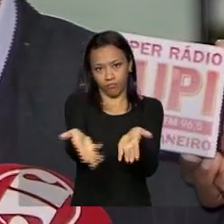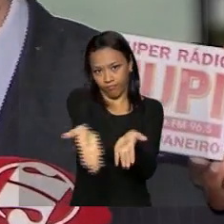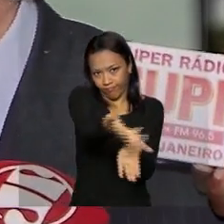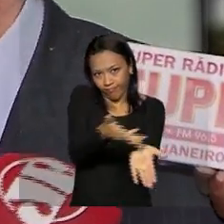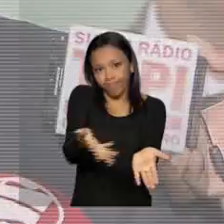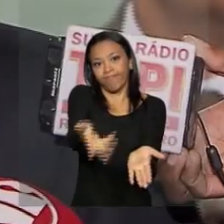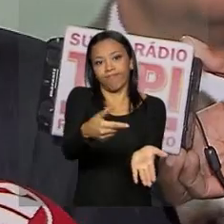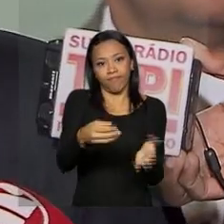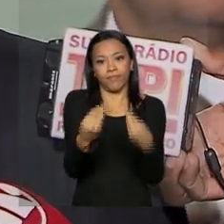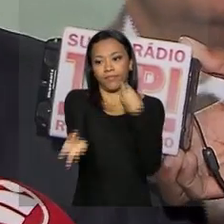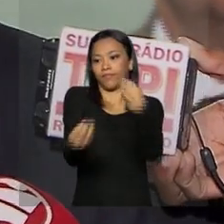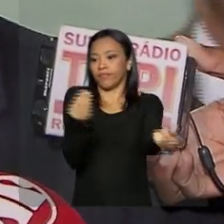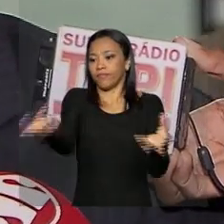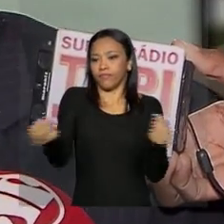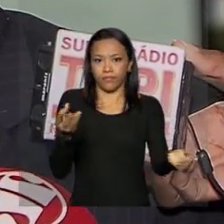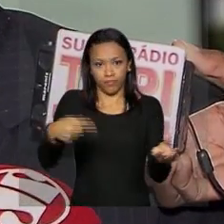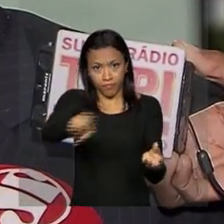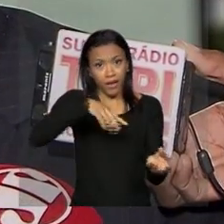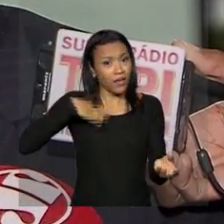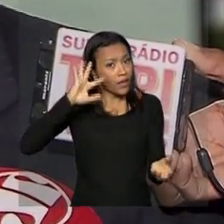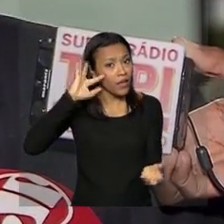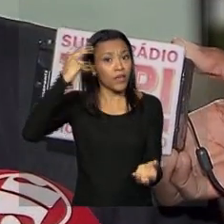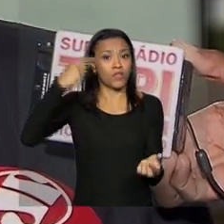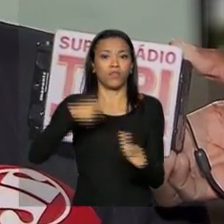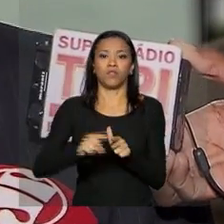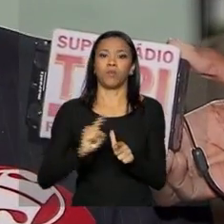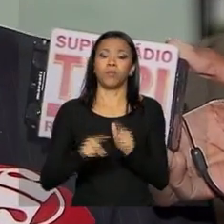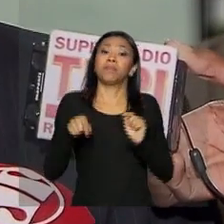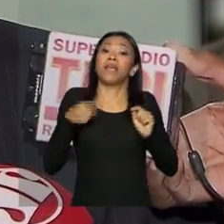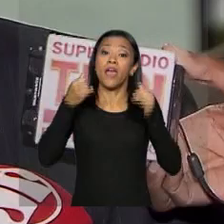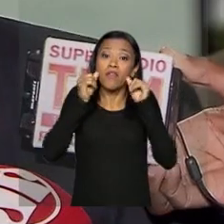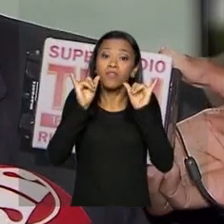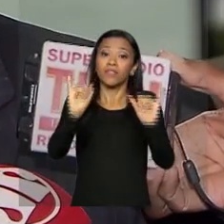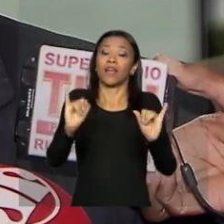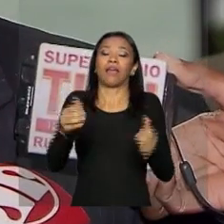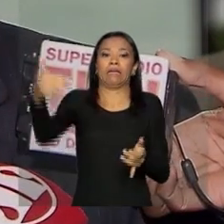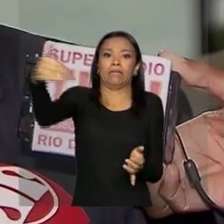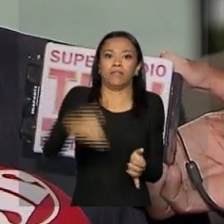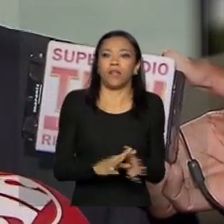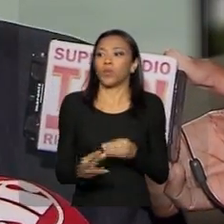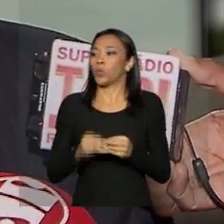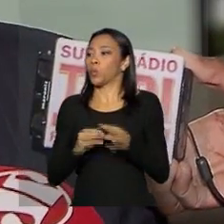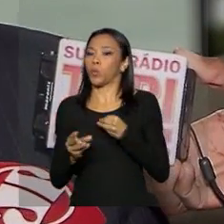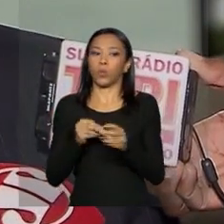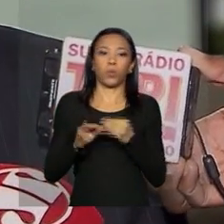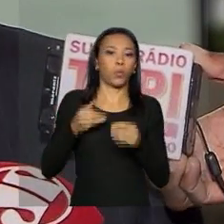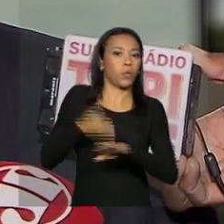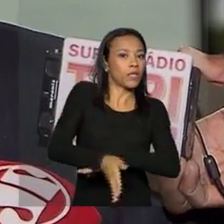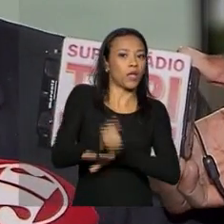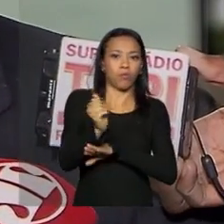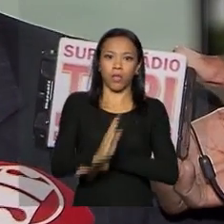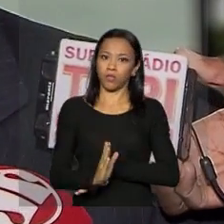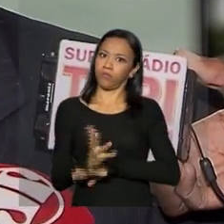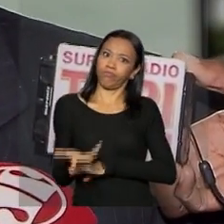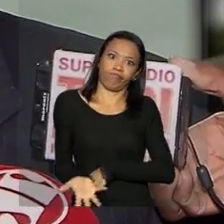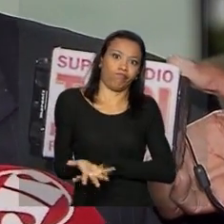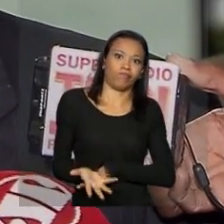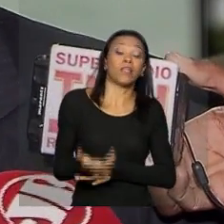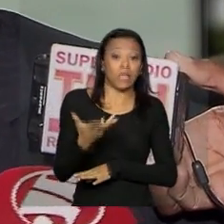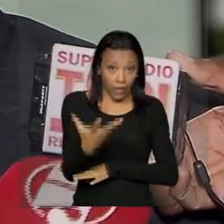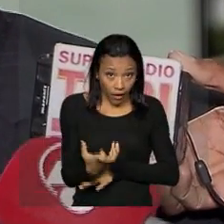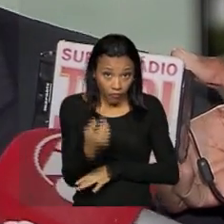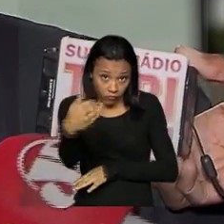que nós temos feito. É só uma maneira de resolver esse problema. É evitar a entrada ilegal, estimular quem quiser